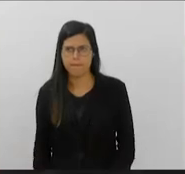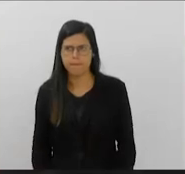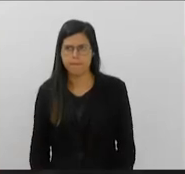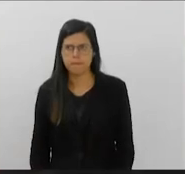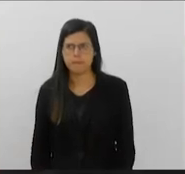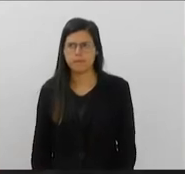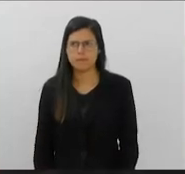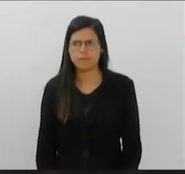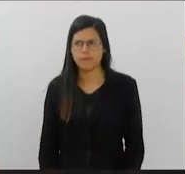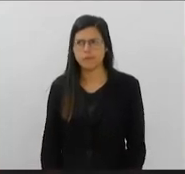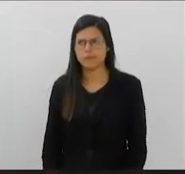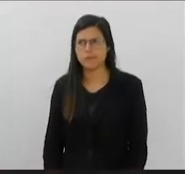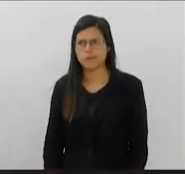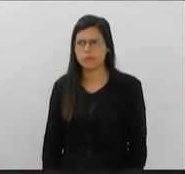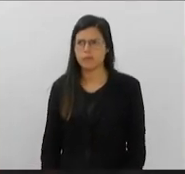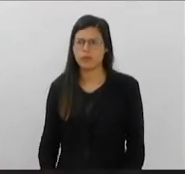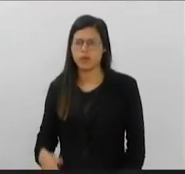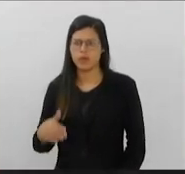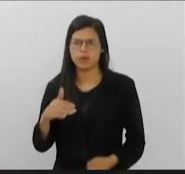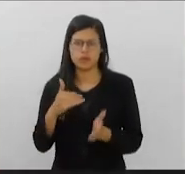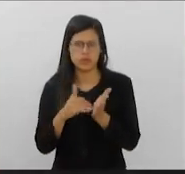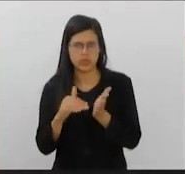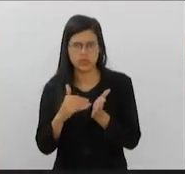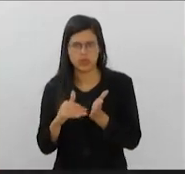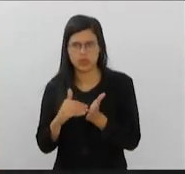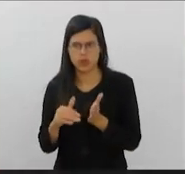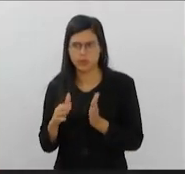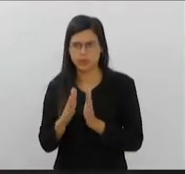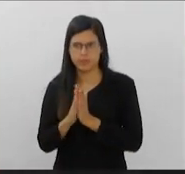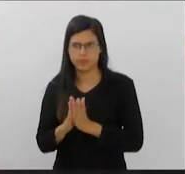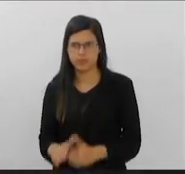Por favor, passa o microfone para o secretário.